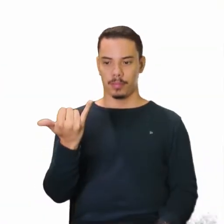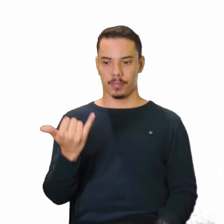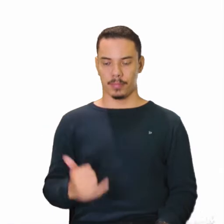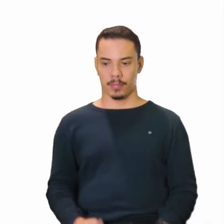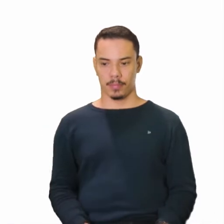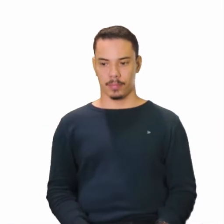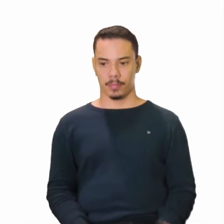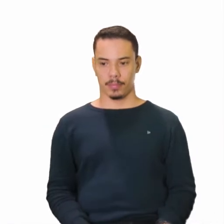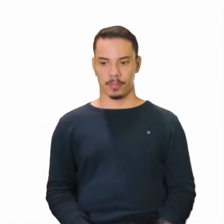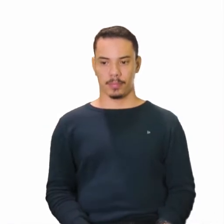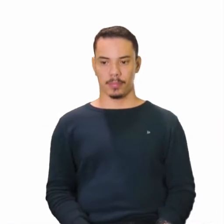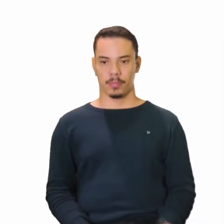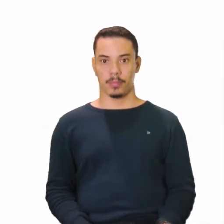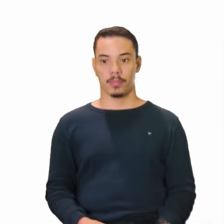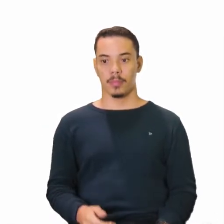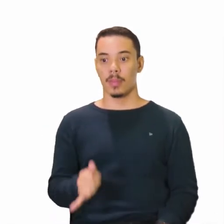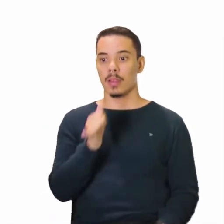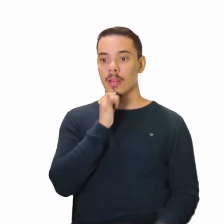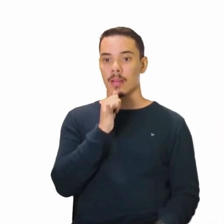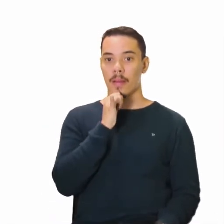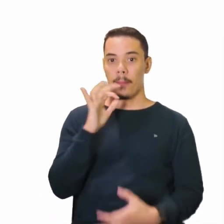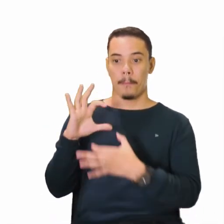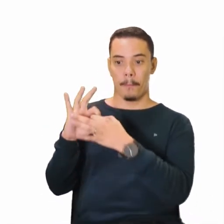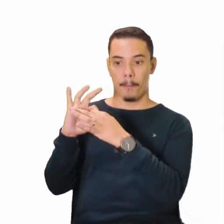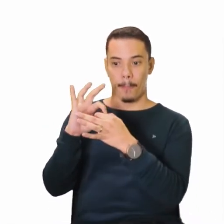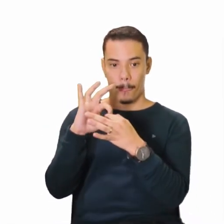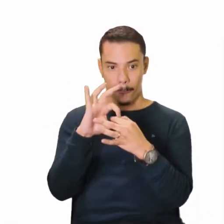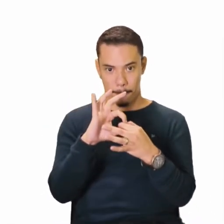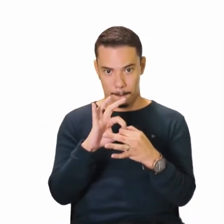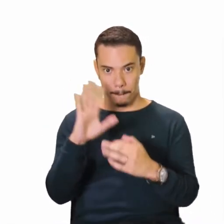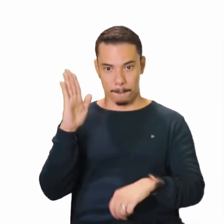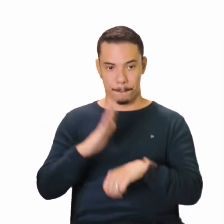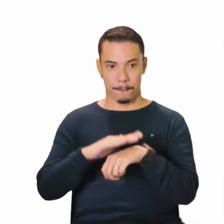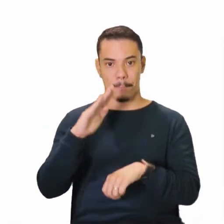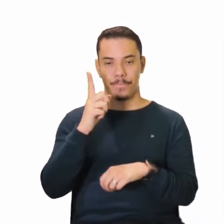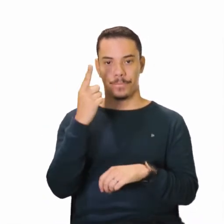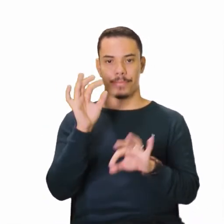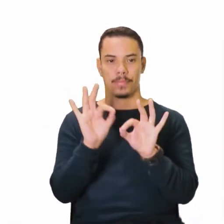Valeu! Vamos aí então agora com os exemplos contextualizados em